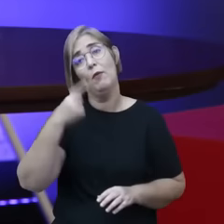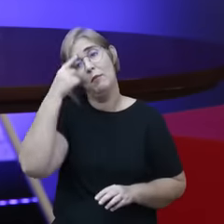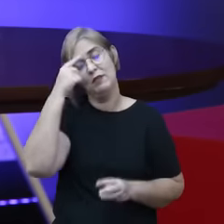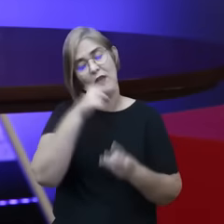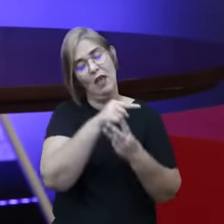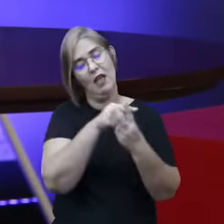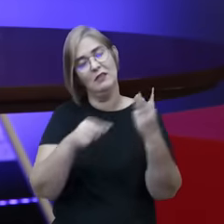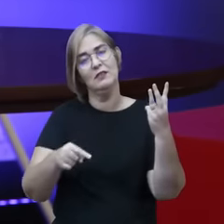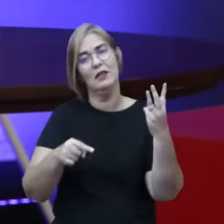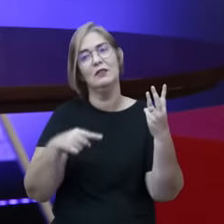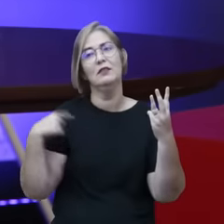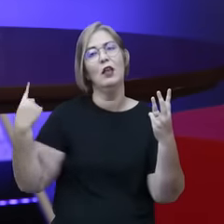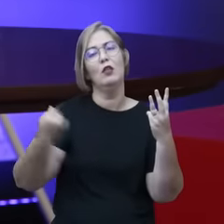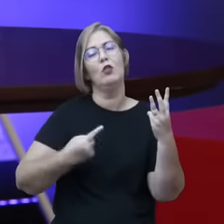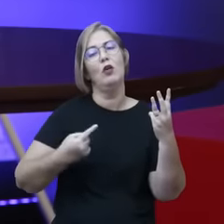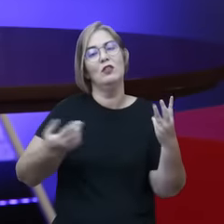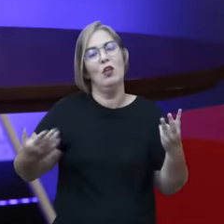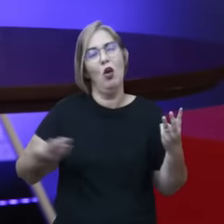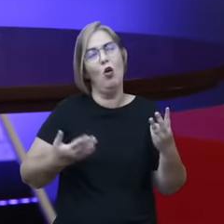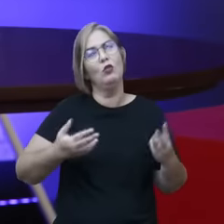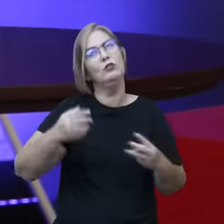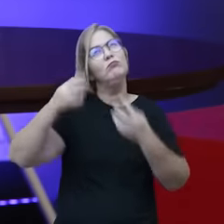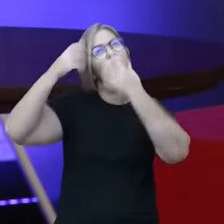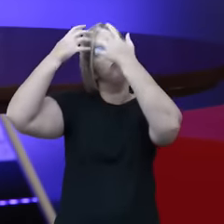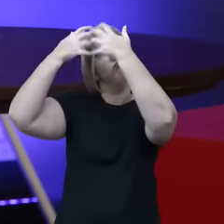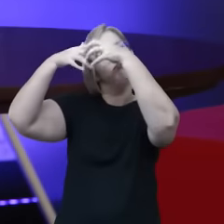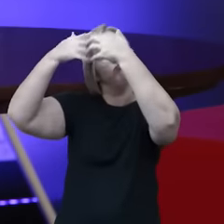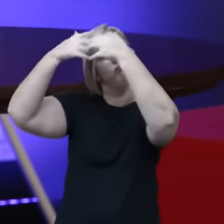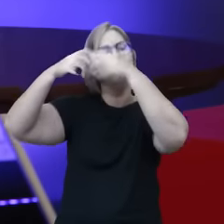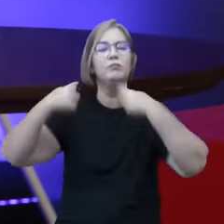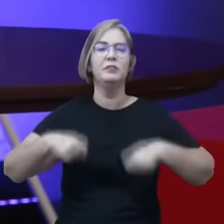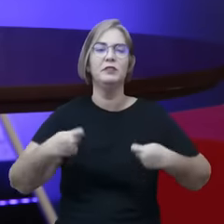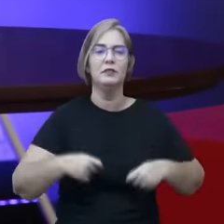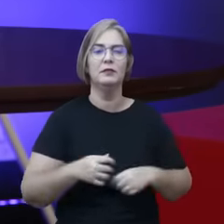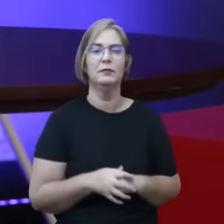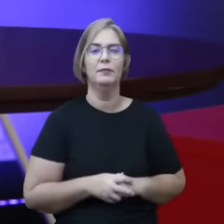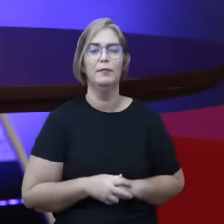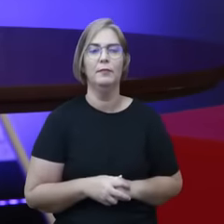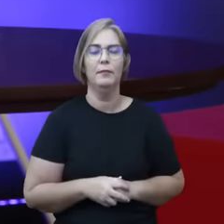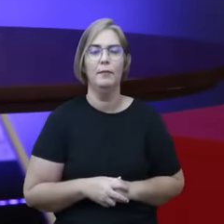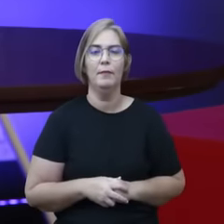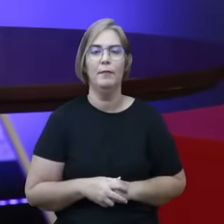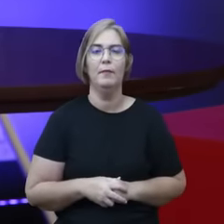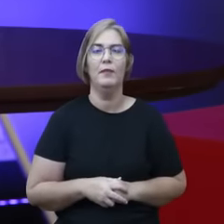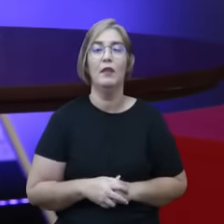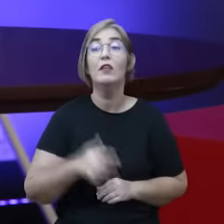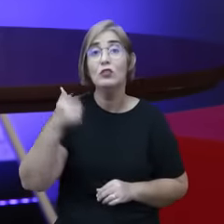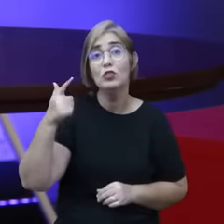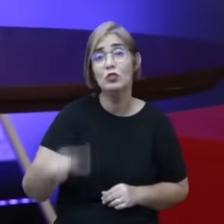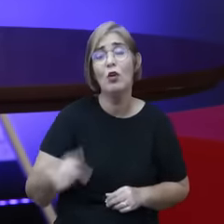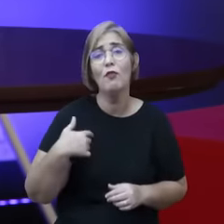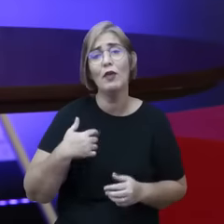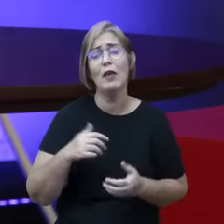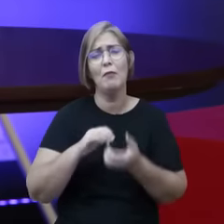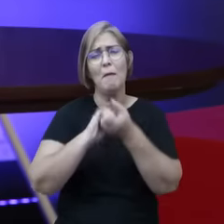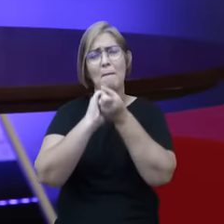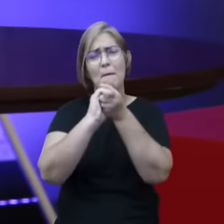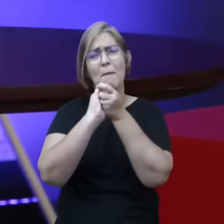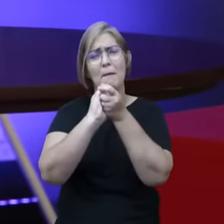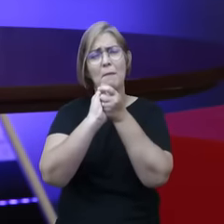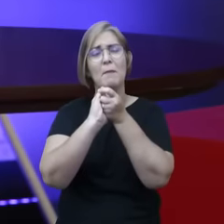tarefas para nós de reflexão. Bem, mais uma vez eu queria parabenizar